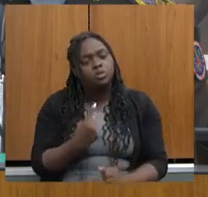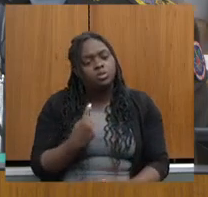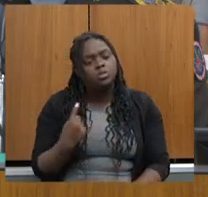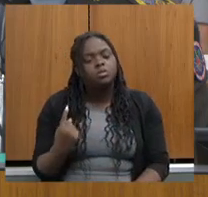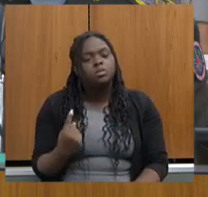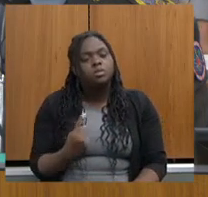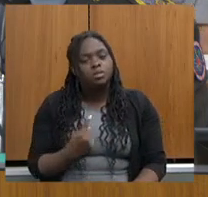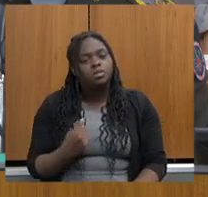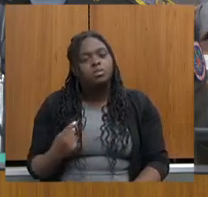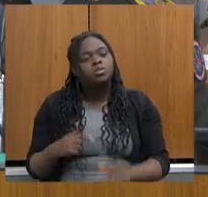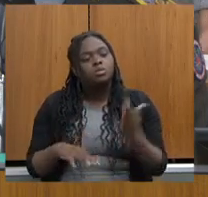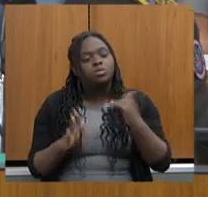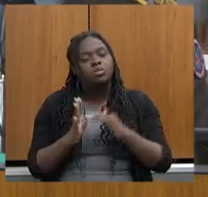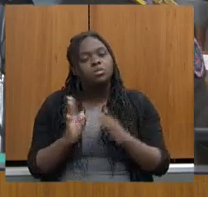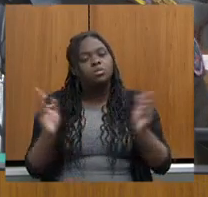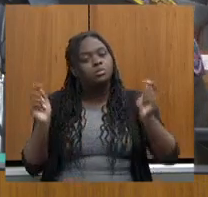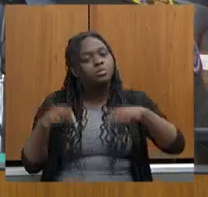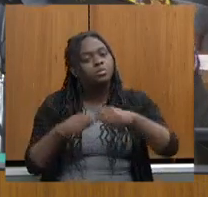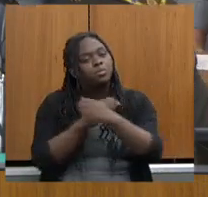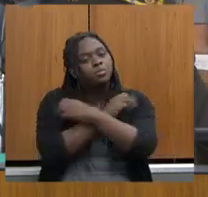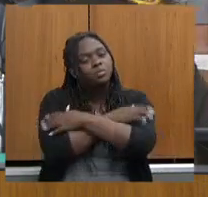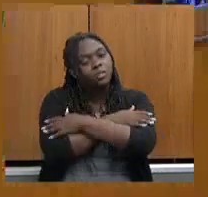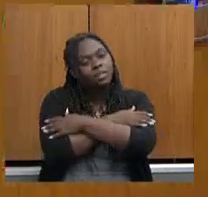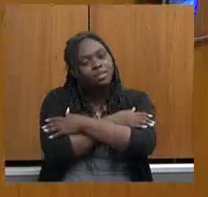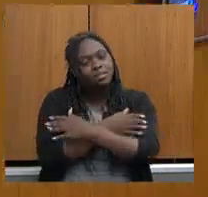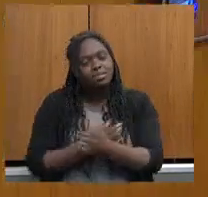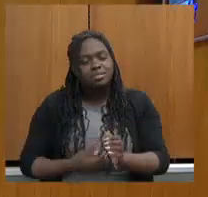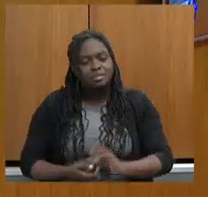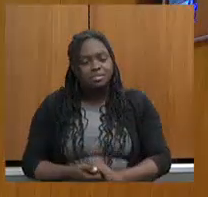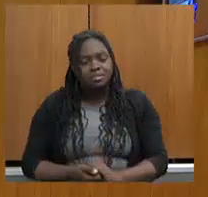que tudo que for possível um abraço